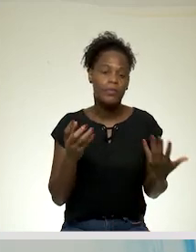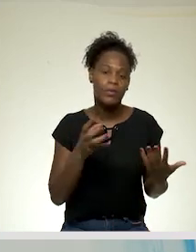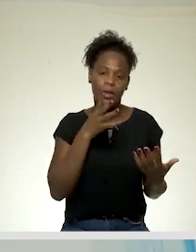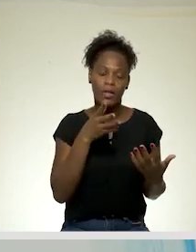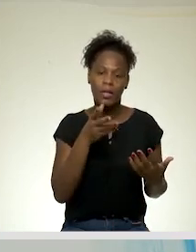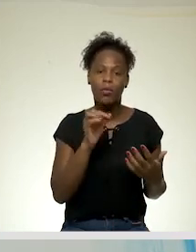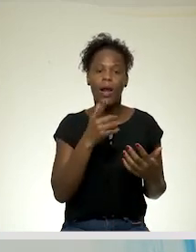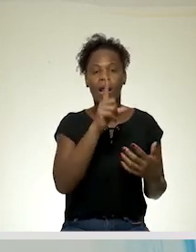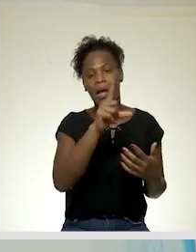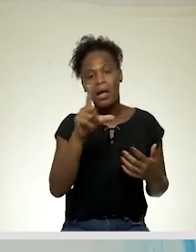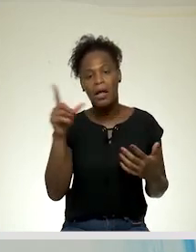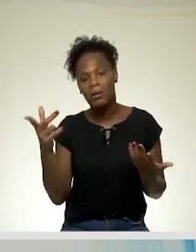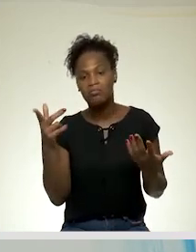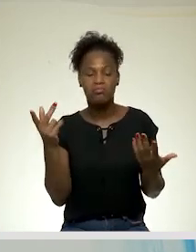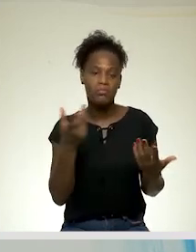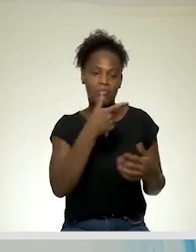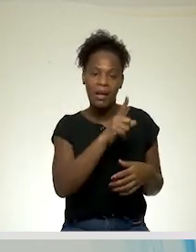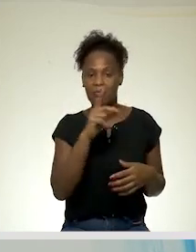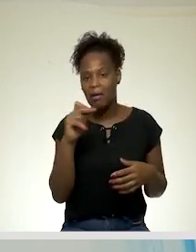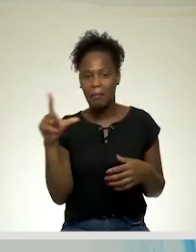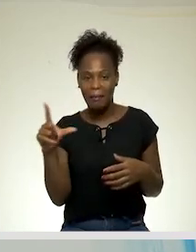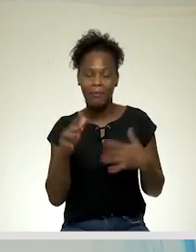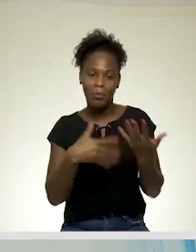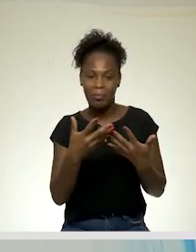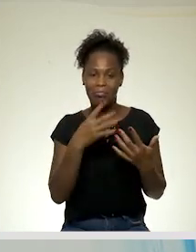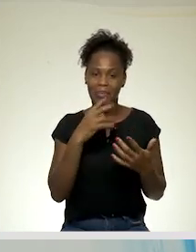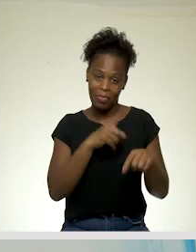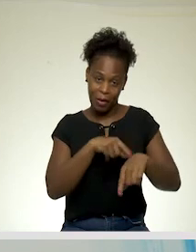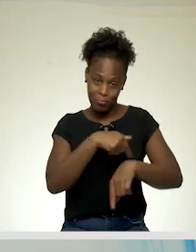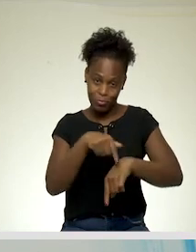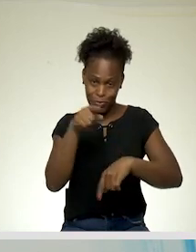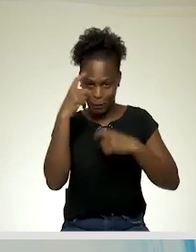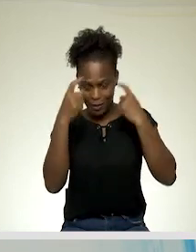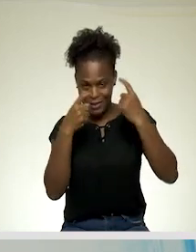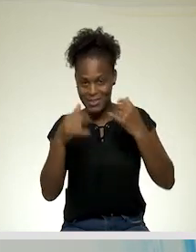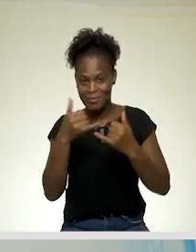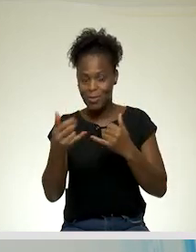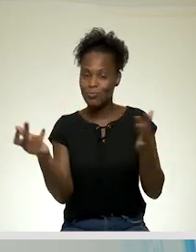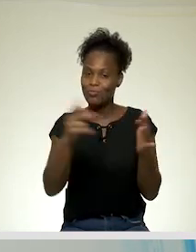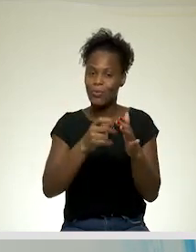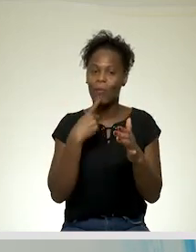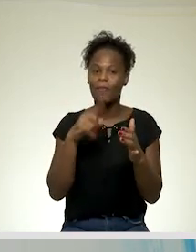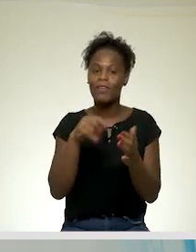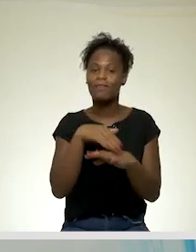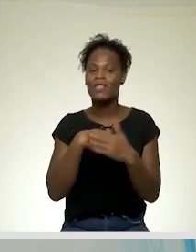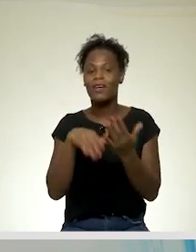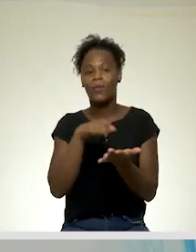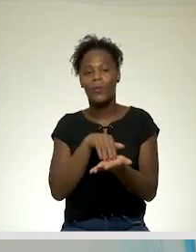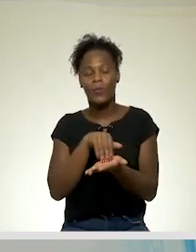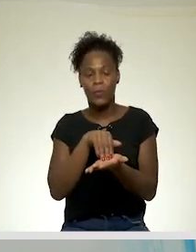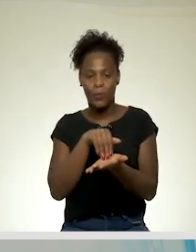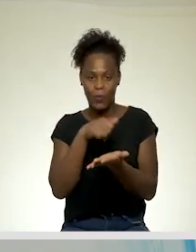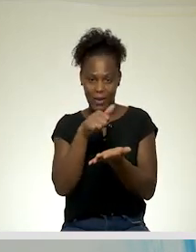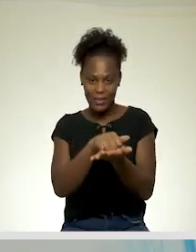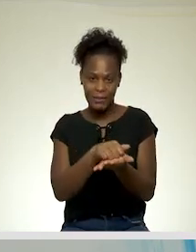corretamente os critérios ou o critério que se adapta. Vou dar um tempo para vocês pensarem, vamos regressar